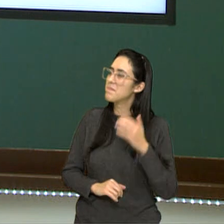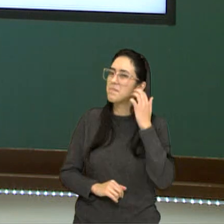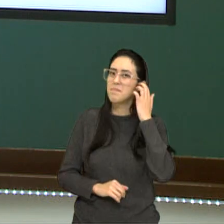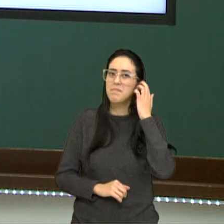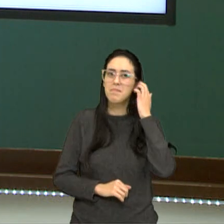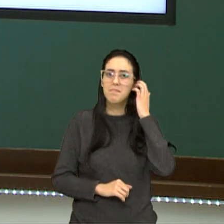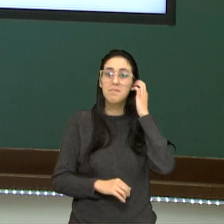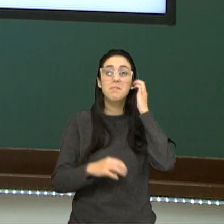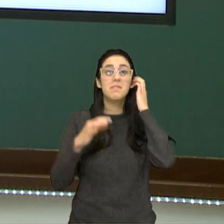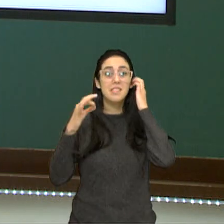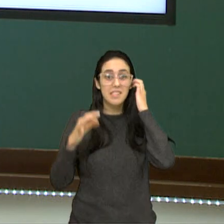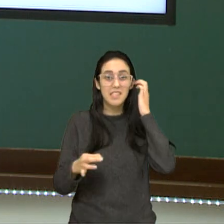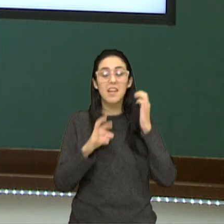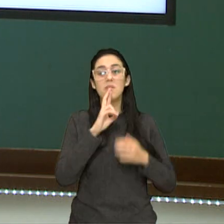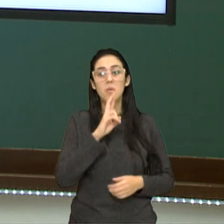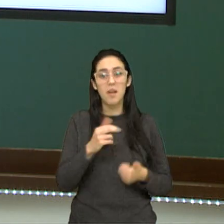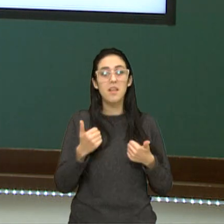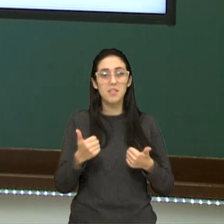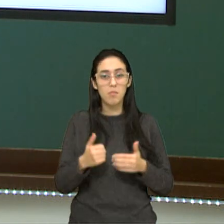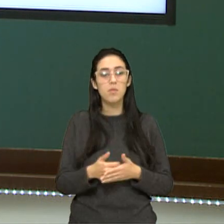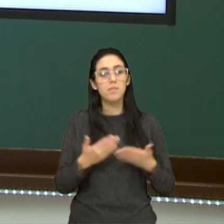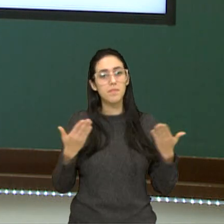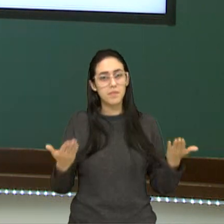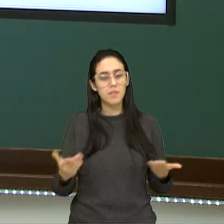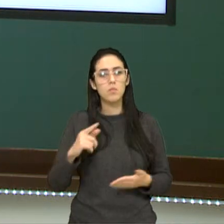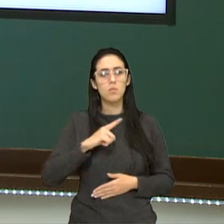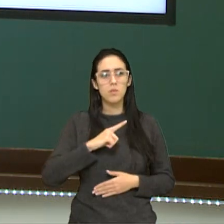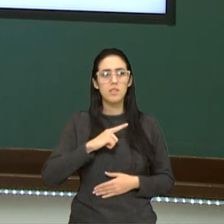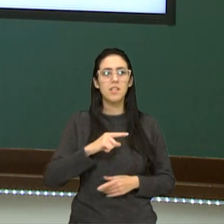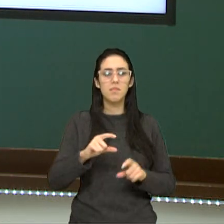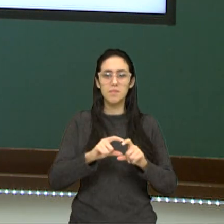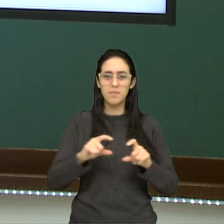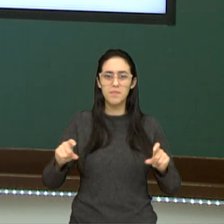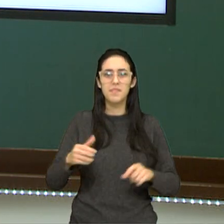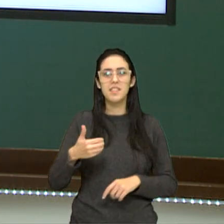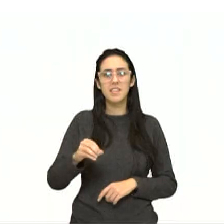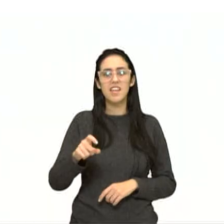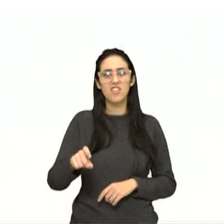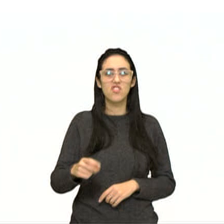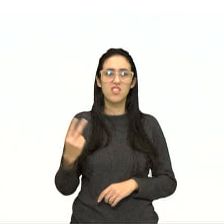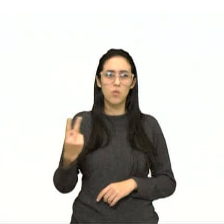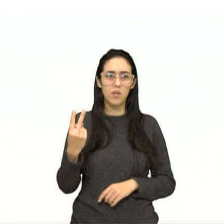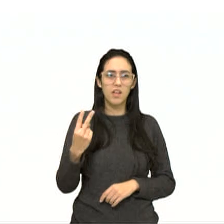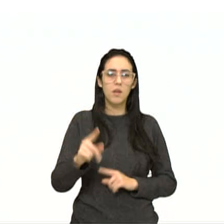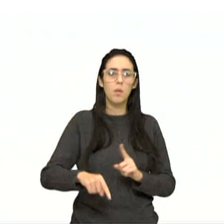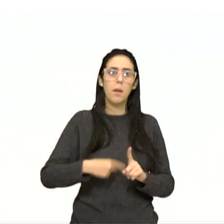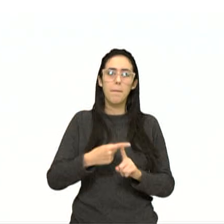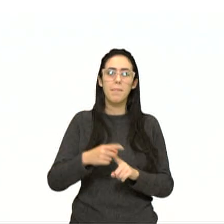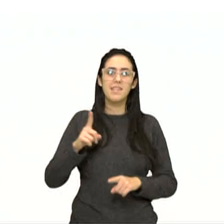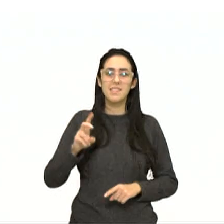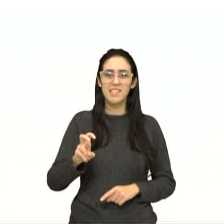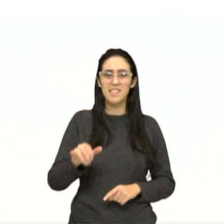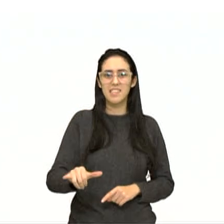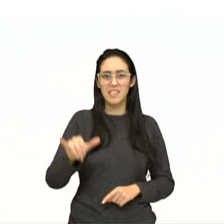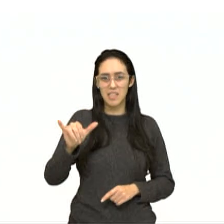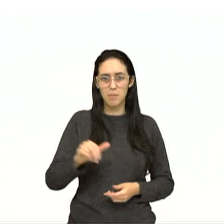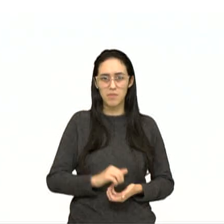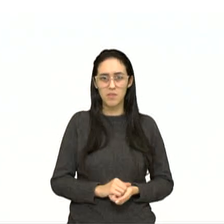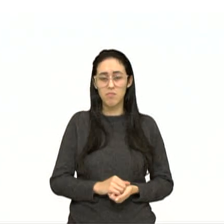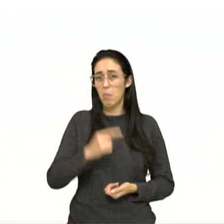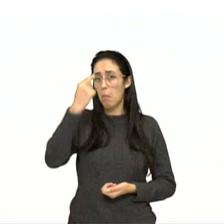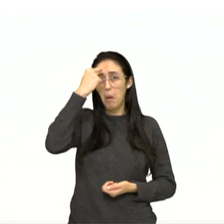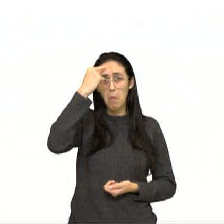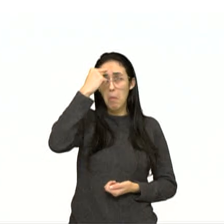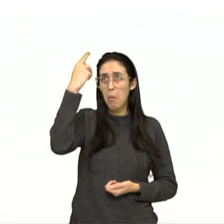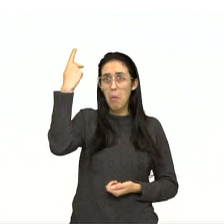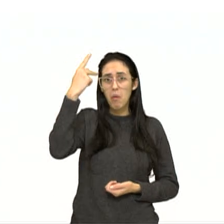Não falhou, né? Então, o polinômio que representa o perímetro do pentágono, 10x ao quadrado mais 15y. Fazendo de